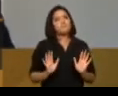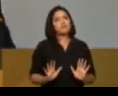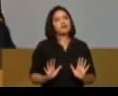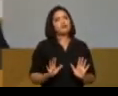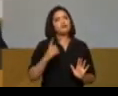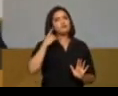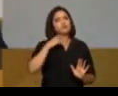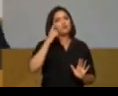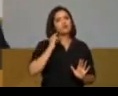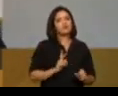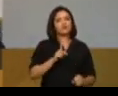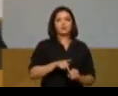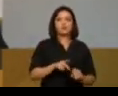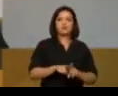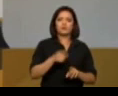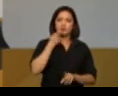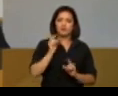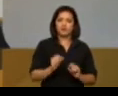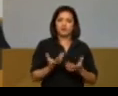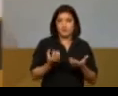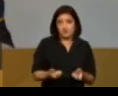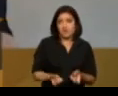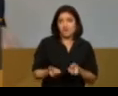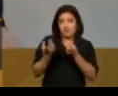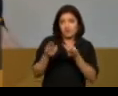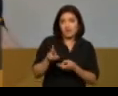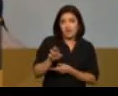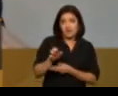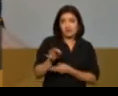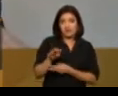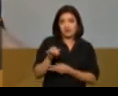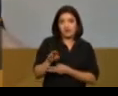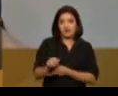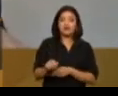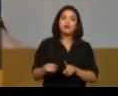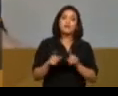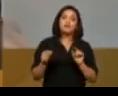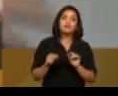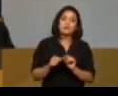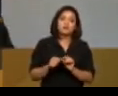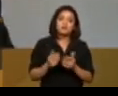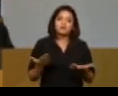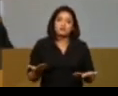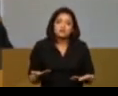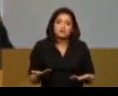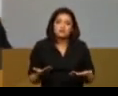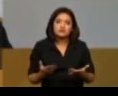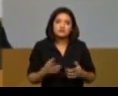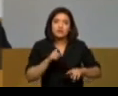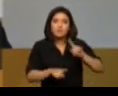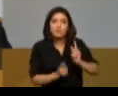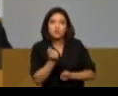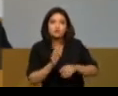também, curiosamente, diz, olha, vamos vender as refinarias para aplicar na extração do petróleo. Bem, me ficou